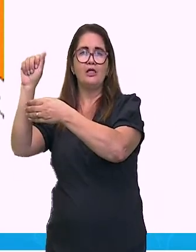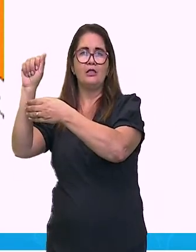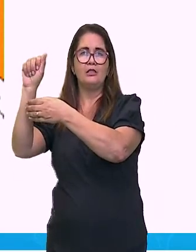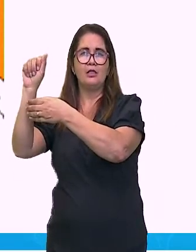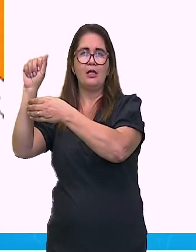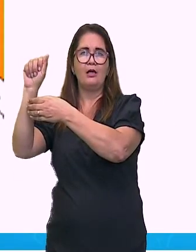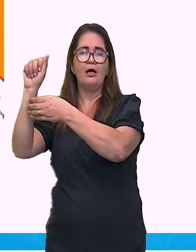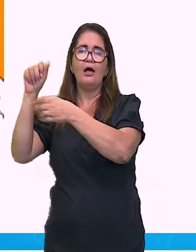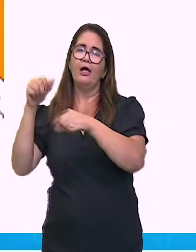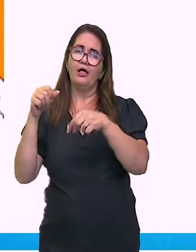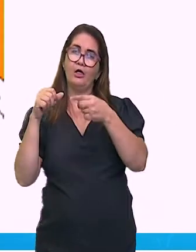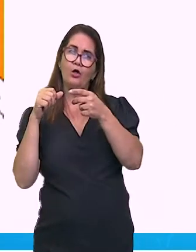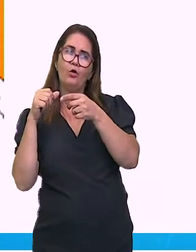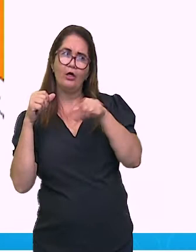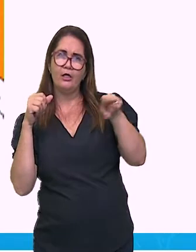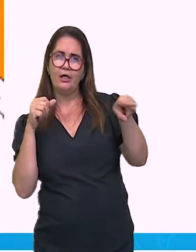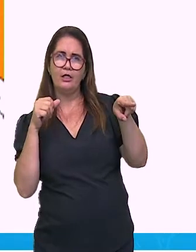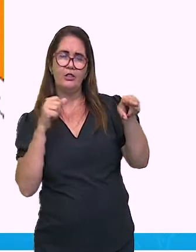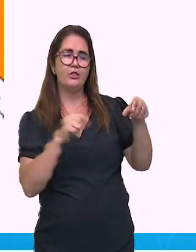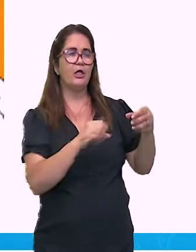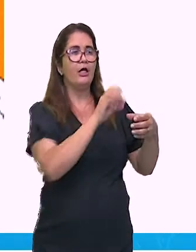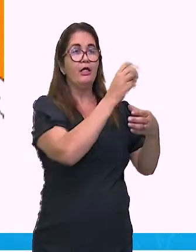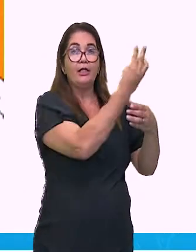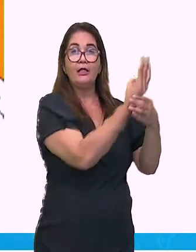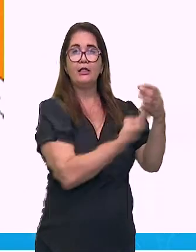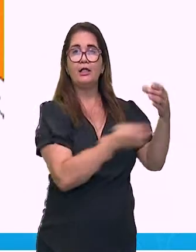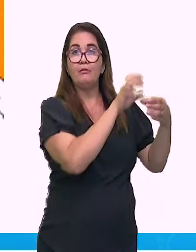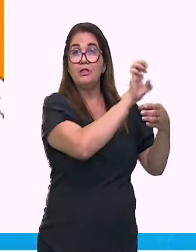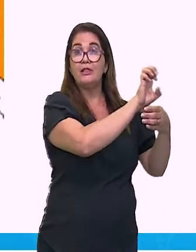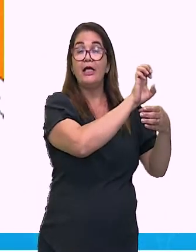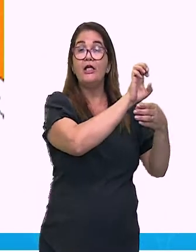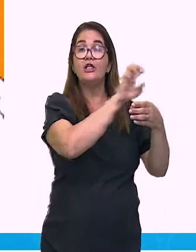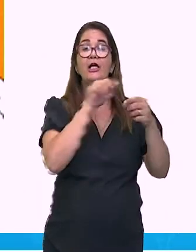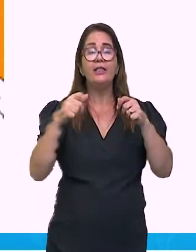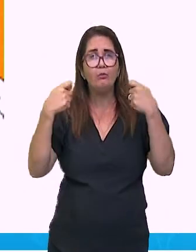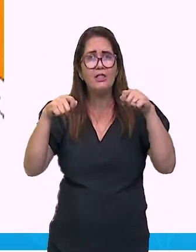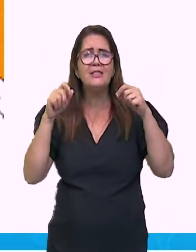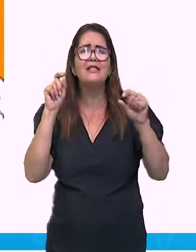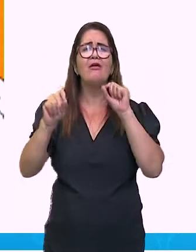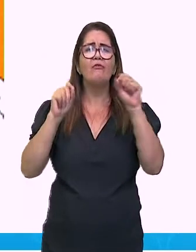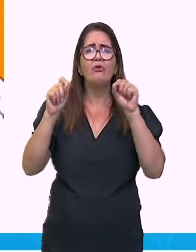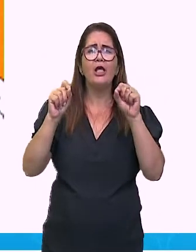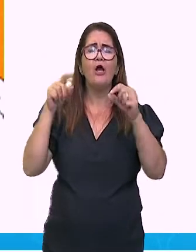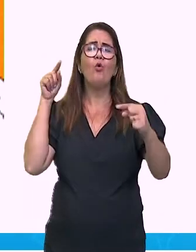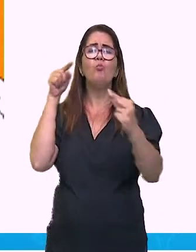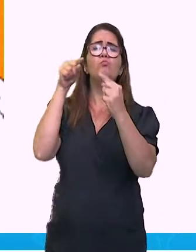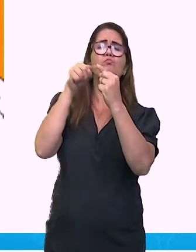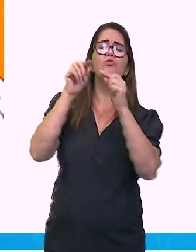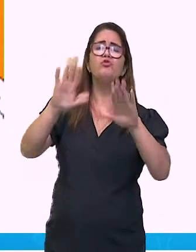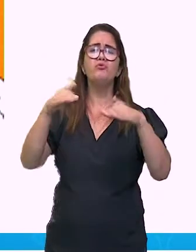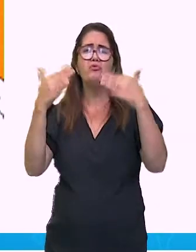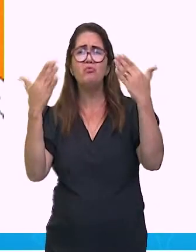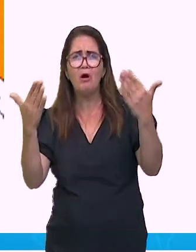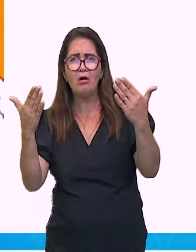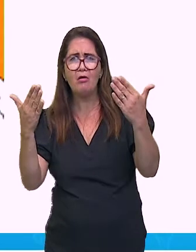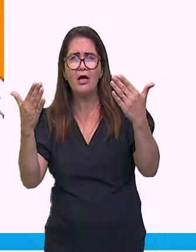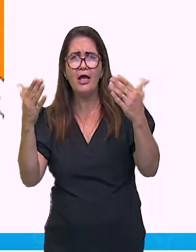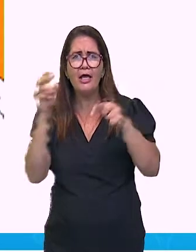combater para defender aqui as regiões que faziam